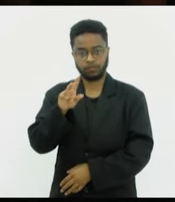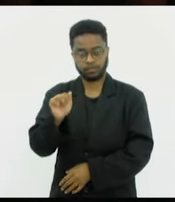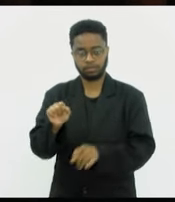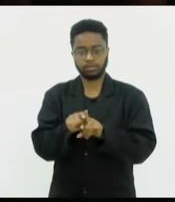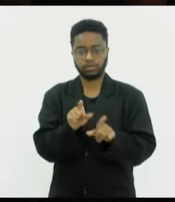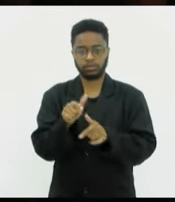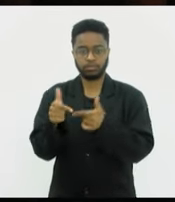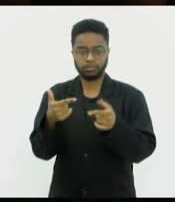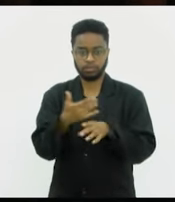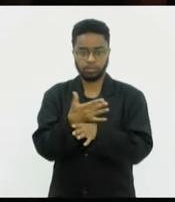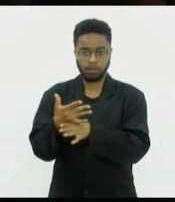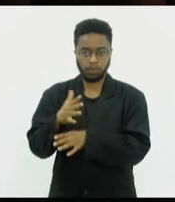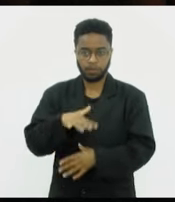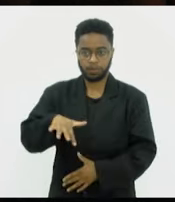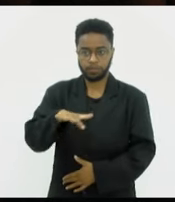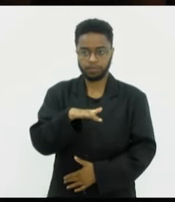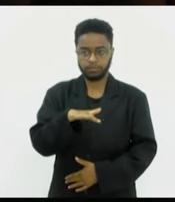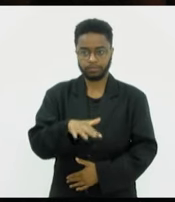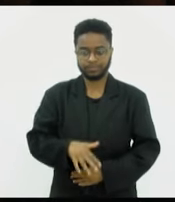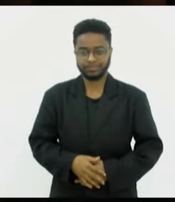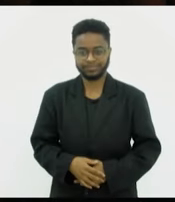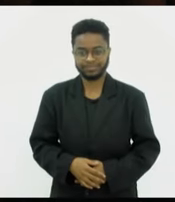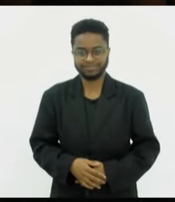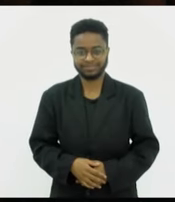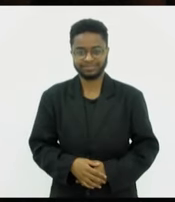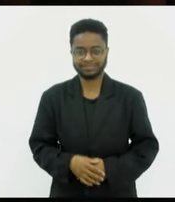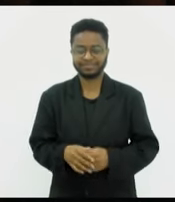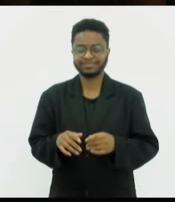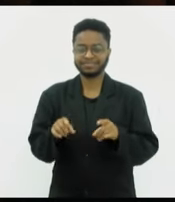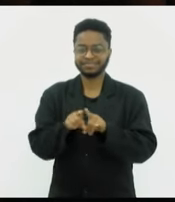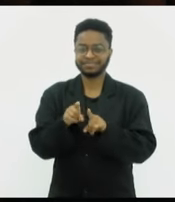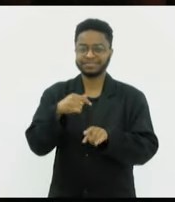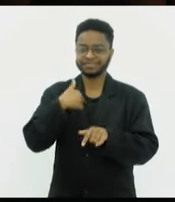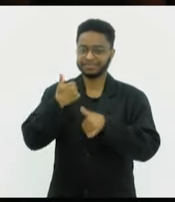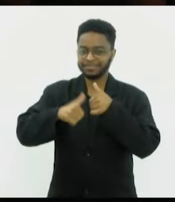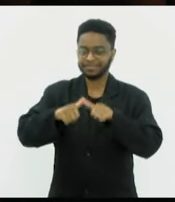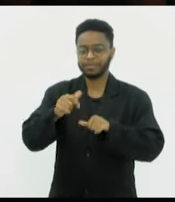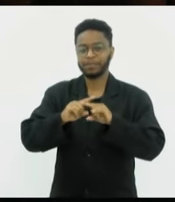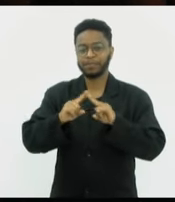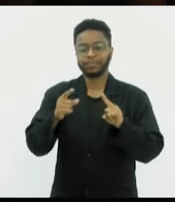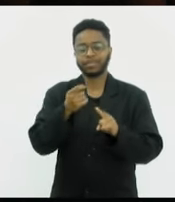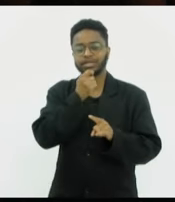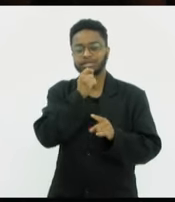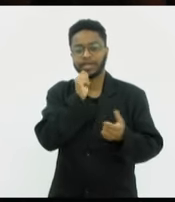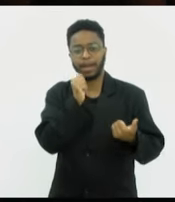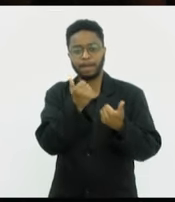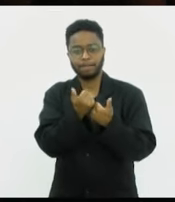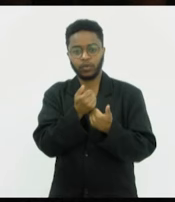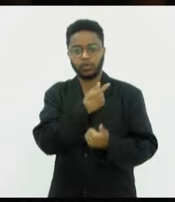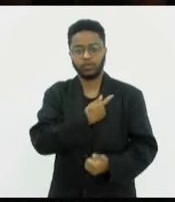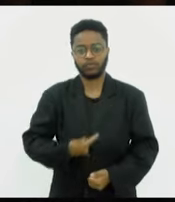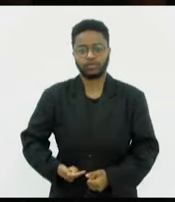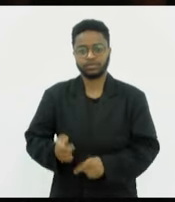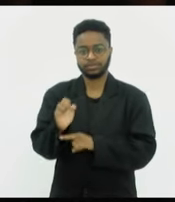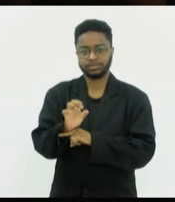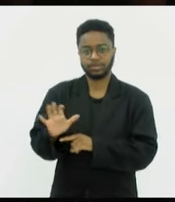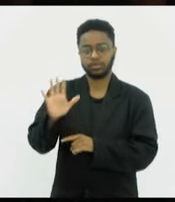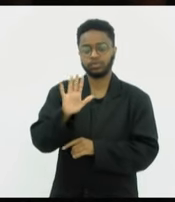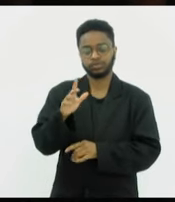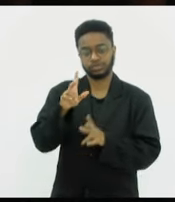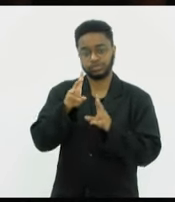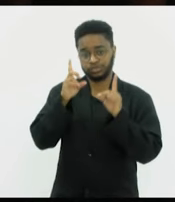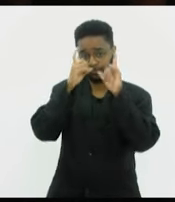região também já estão vendo o projeto, estão analisando, mas sem esse apoio do governo do Estado fica muito difícil. Os